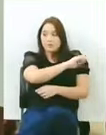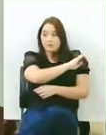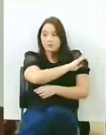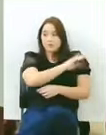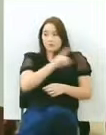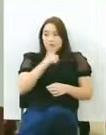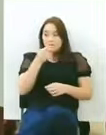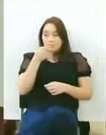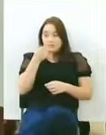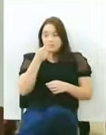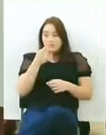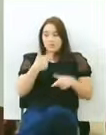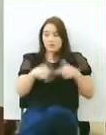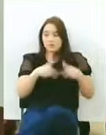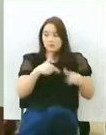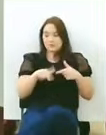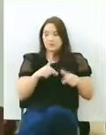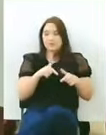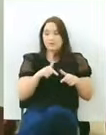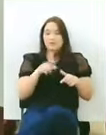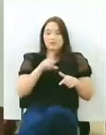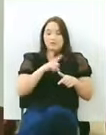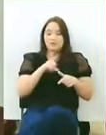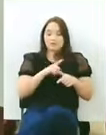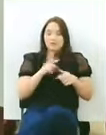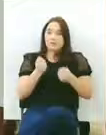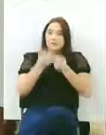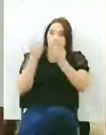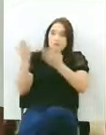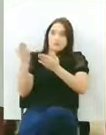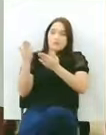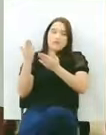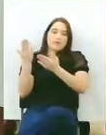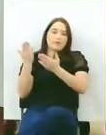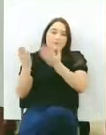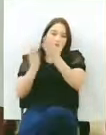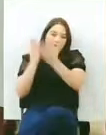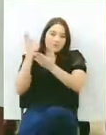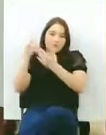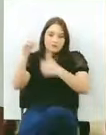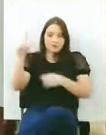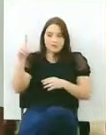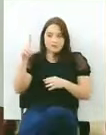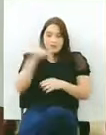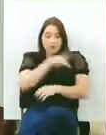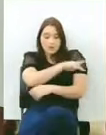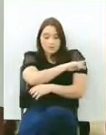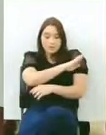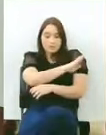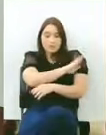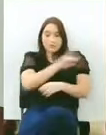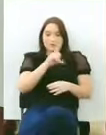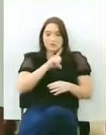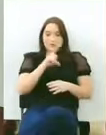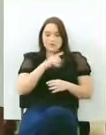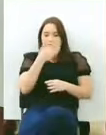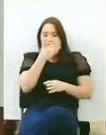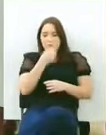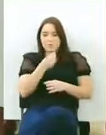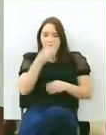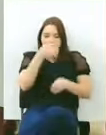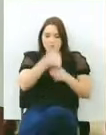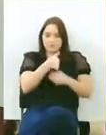os presbíteros trabalham espontaneamente, deste modo, eles agradam a Deus. O presbiterato não existe para que o